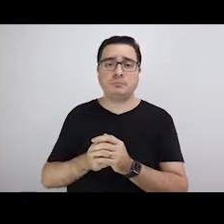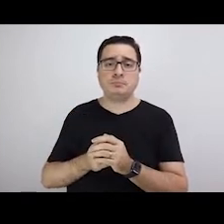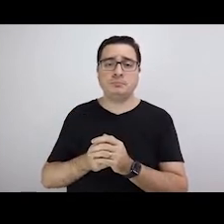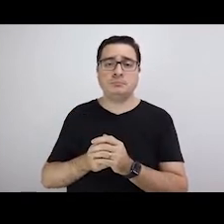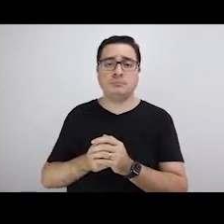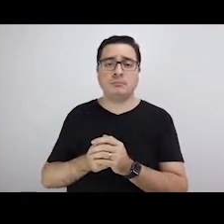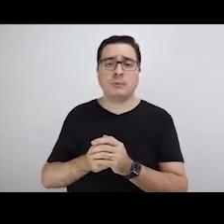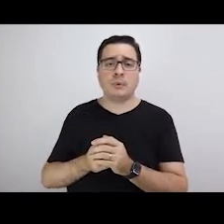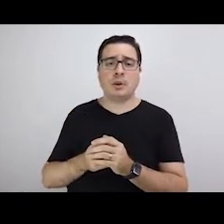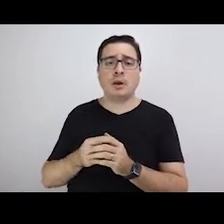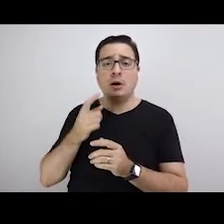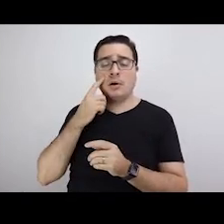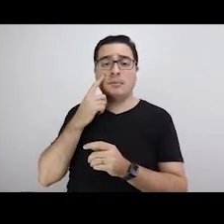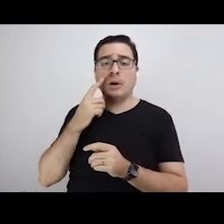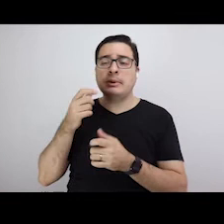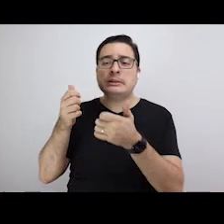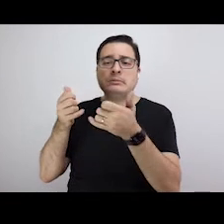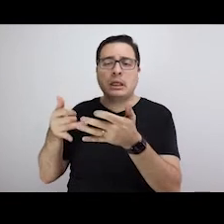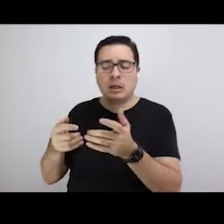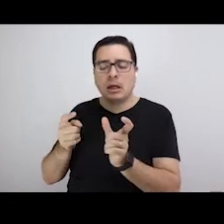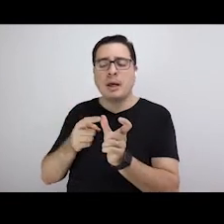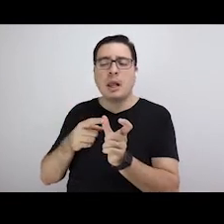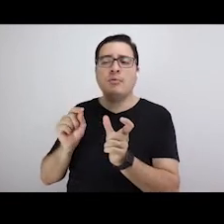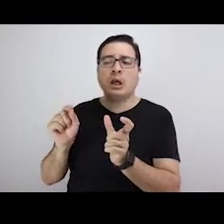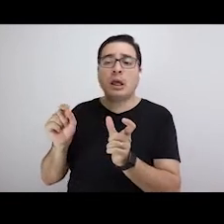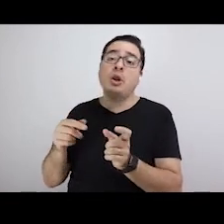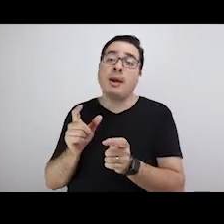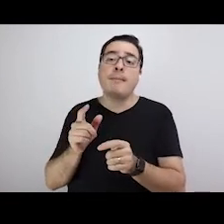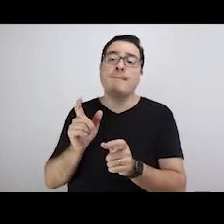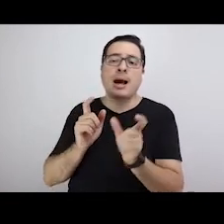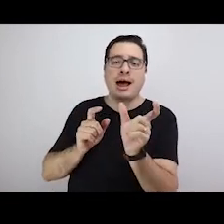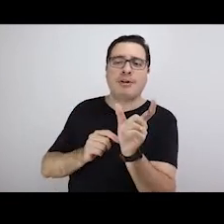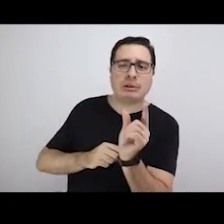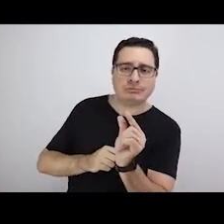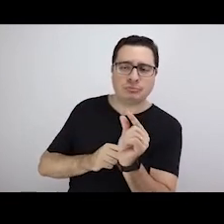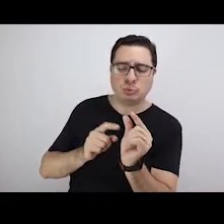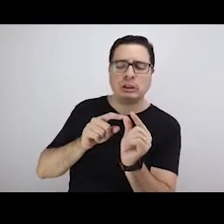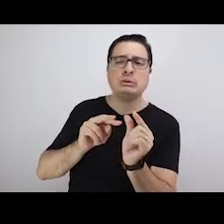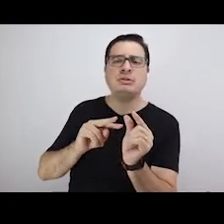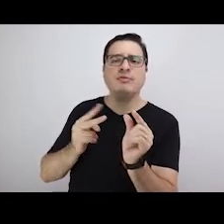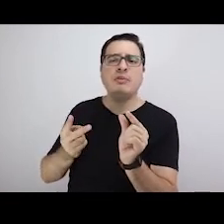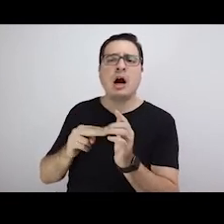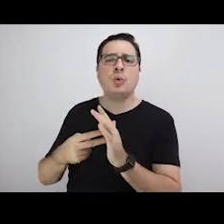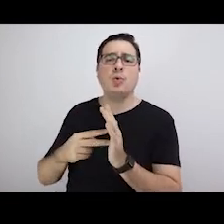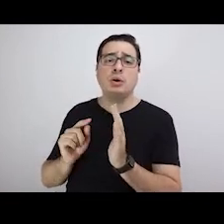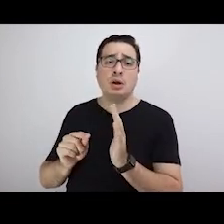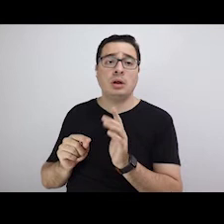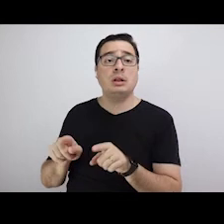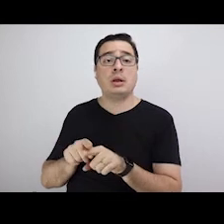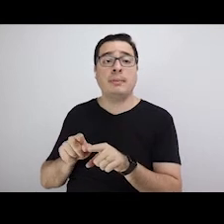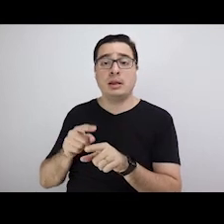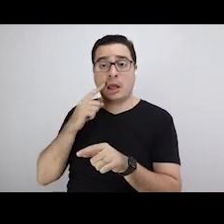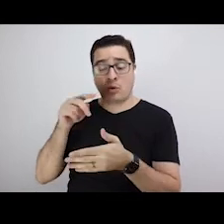não um resultado, mas uma explicação para siglas também, e principalmente ter um bom nível